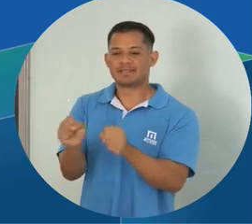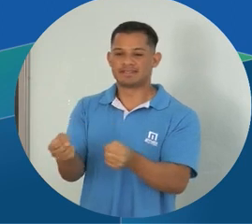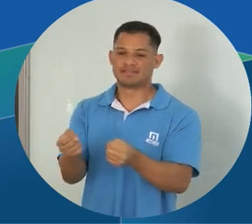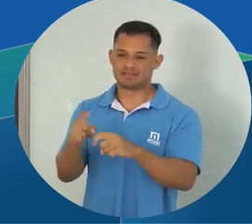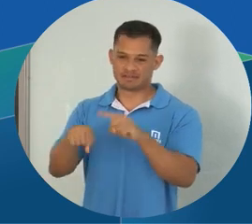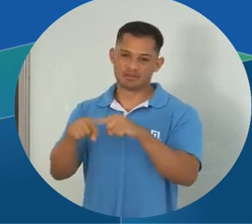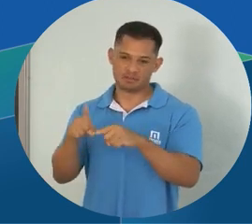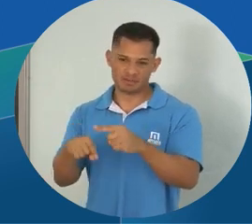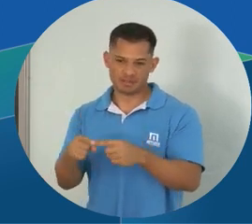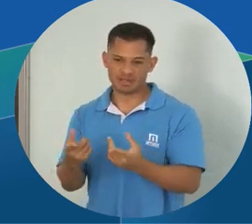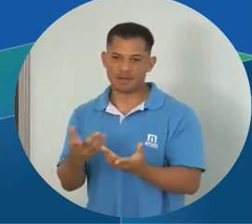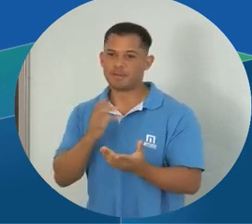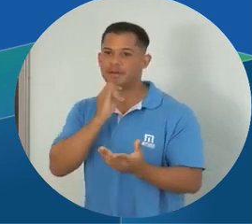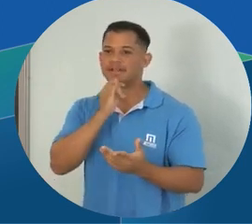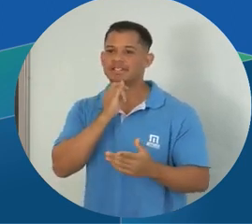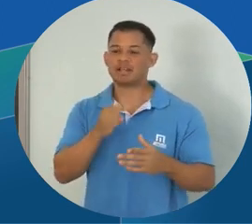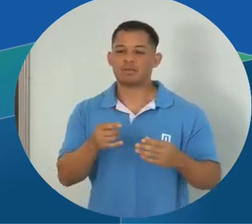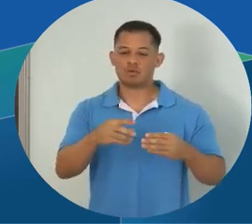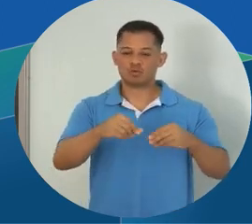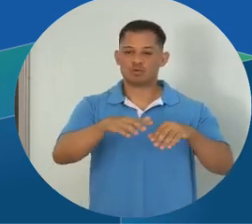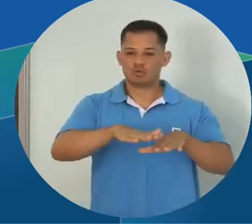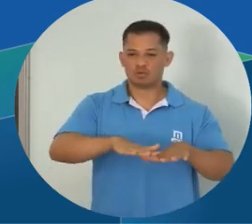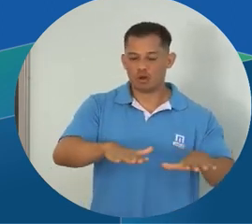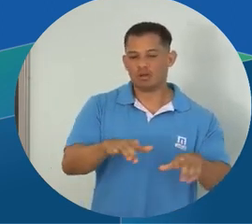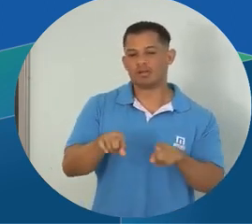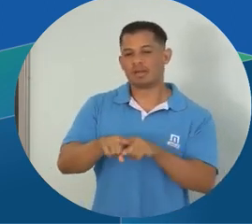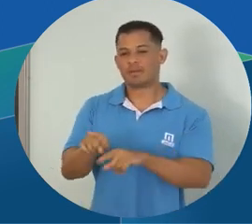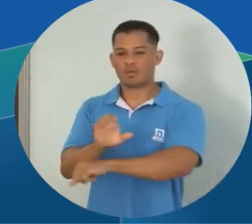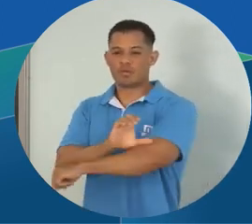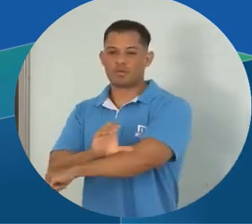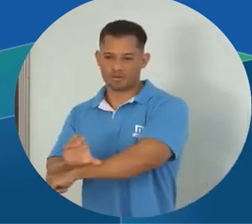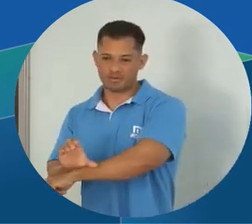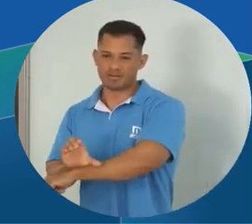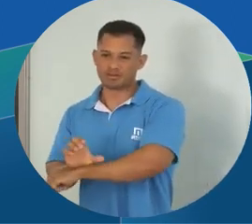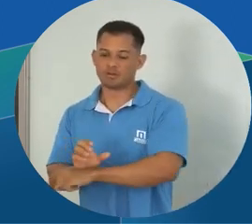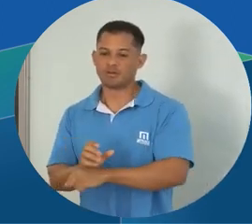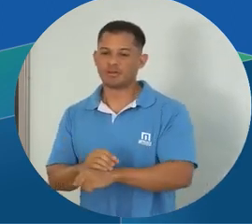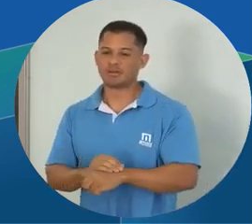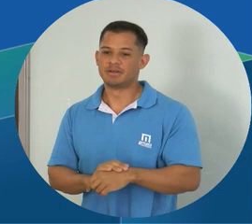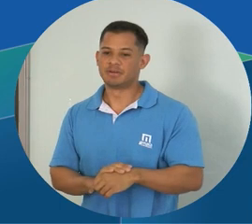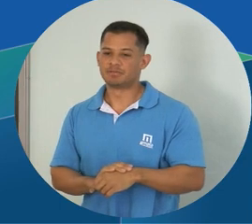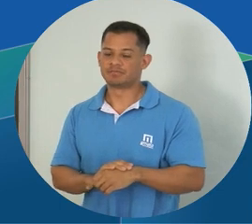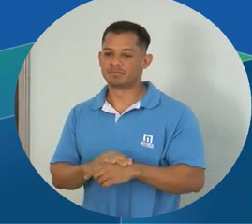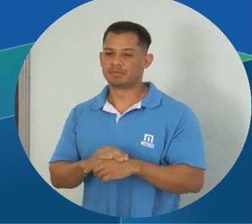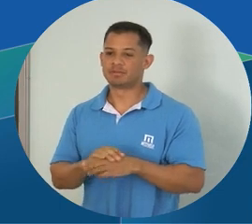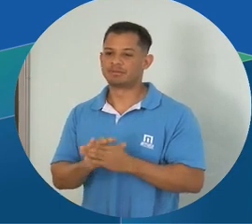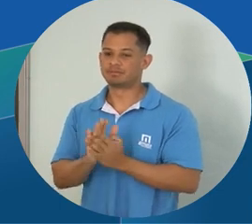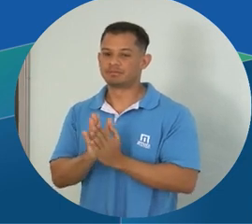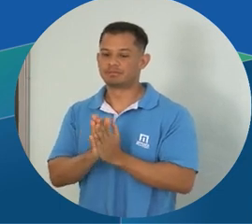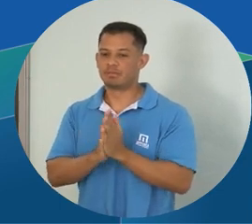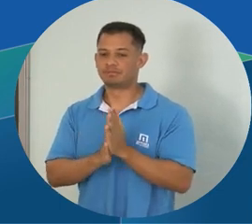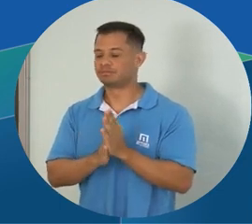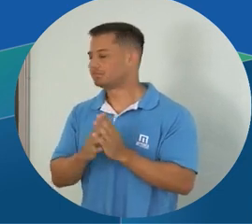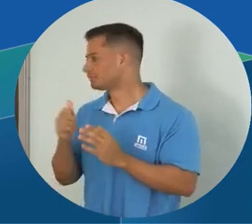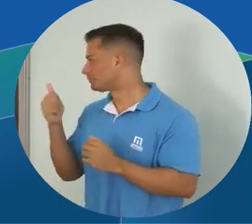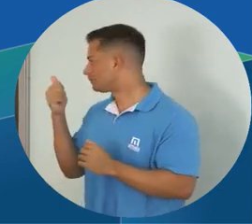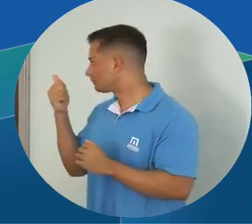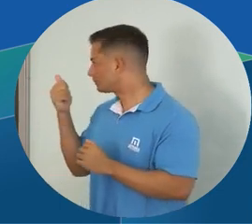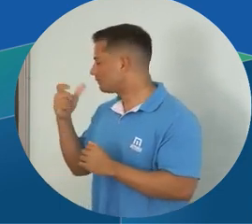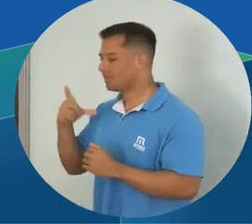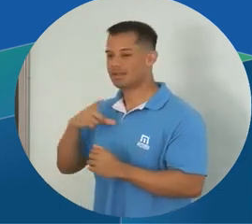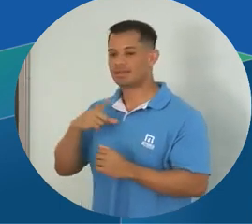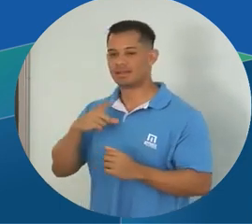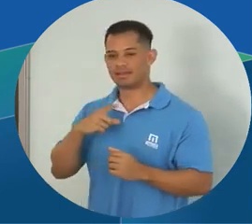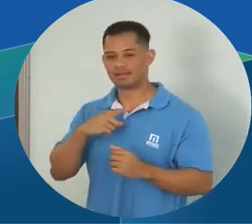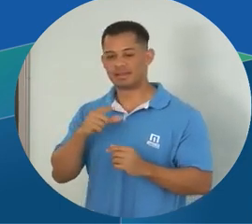seria a resistência do solo e do concreto também, em função das solicitações. Aqui a gente expõe aqui os fatores